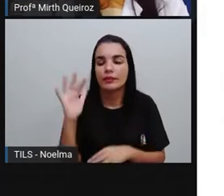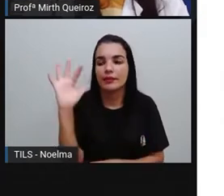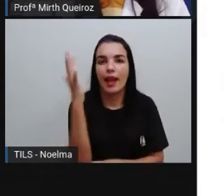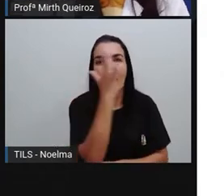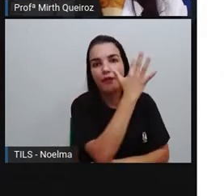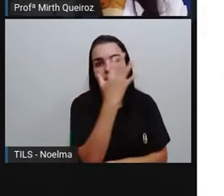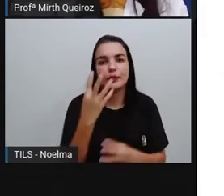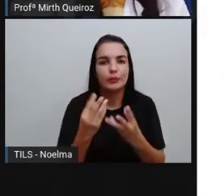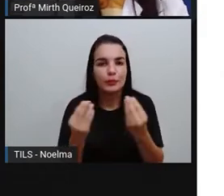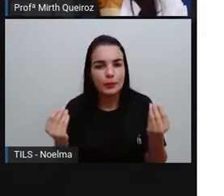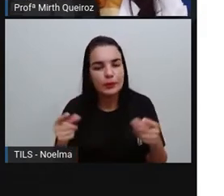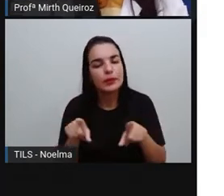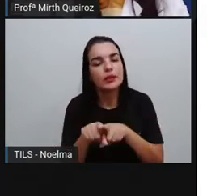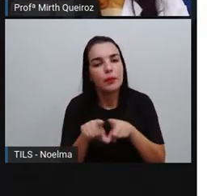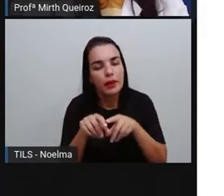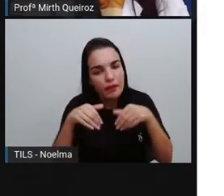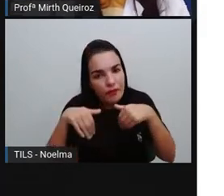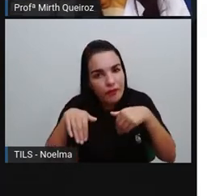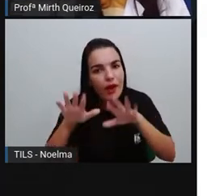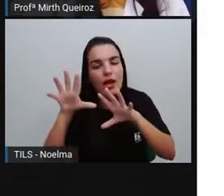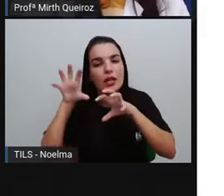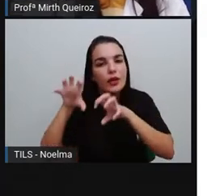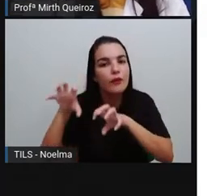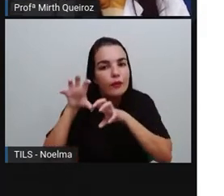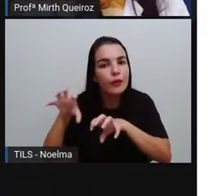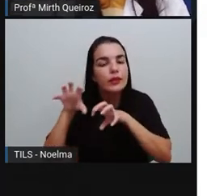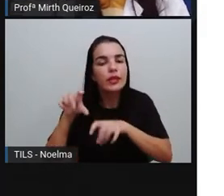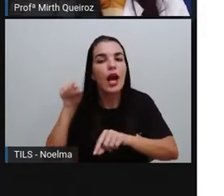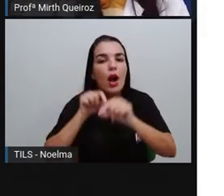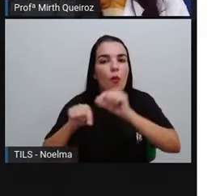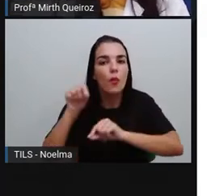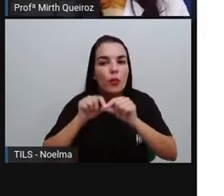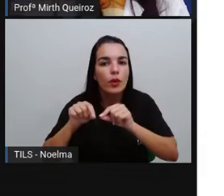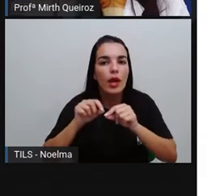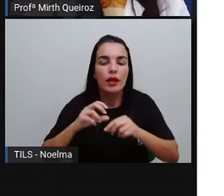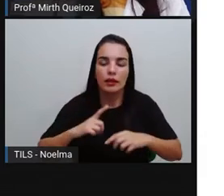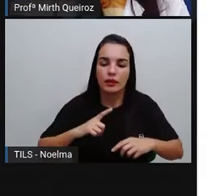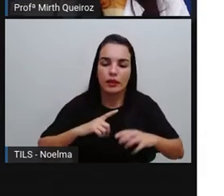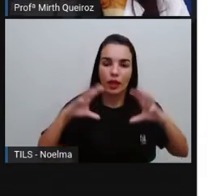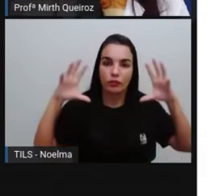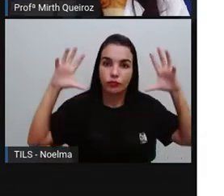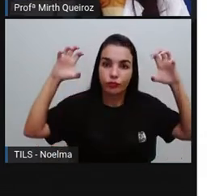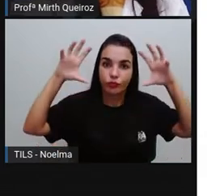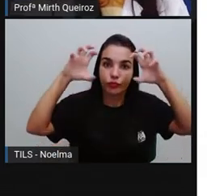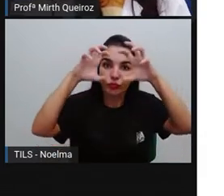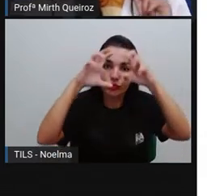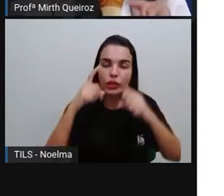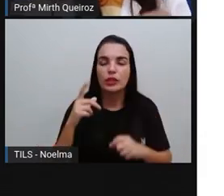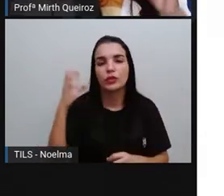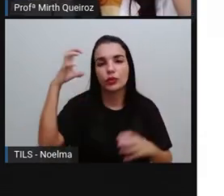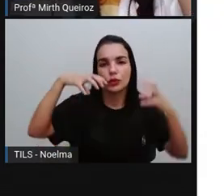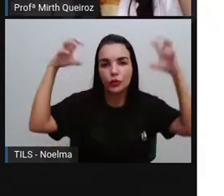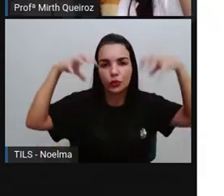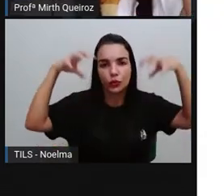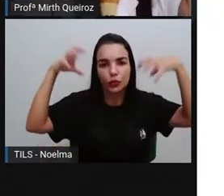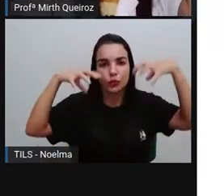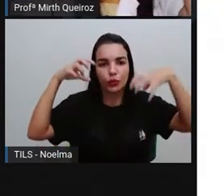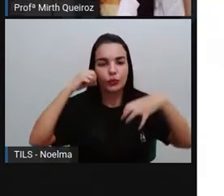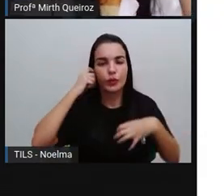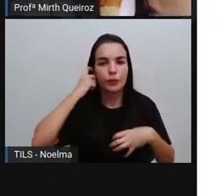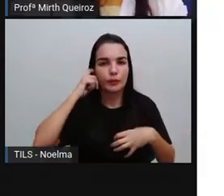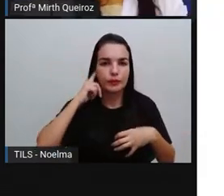árvores, certo? E que vai influenciar também aí em relação ao volume das chuvas. E vocês podem fazer